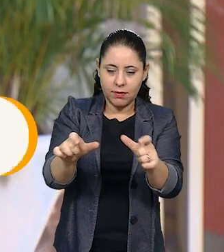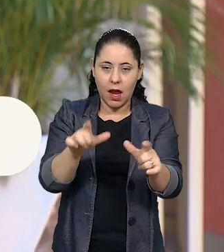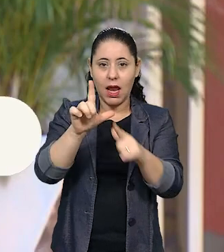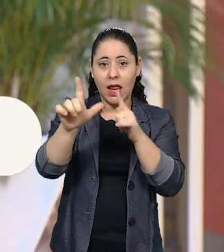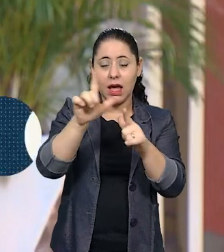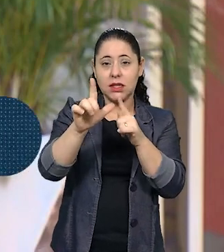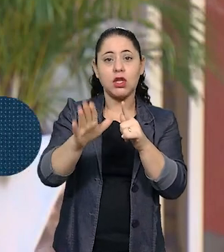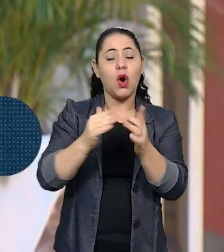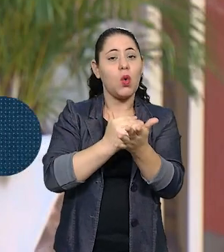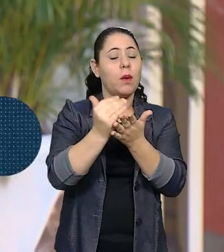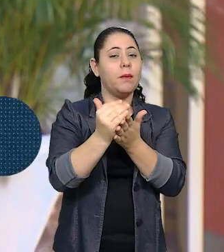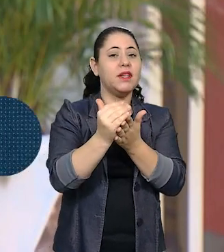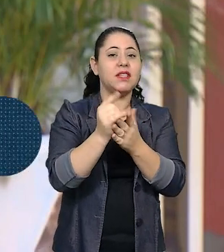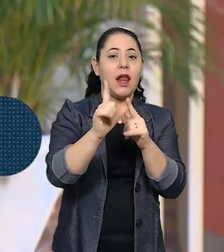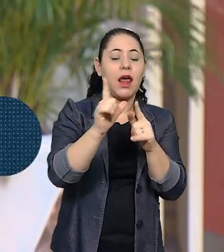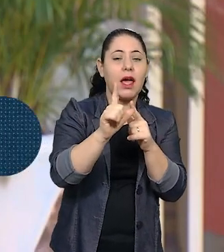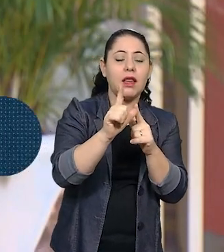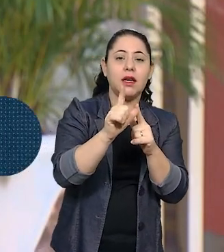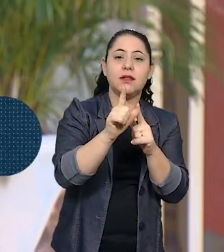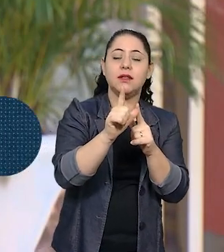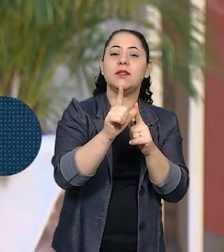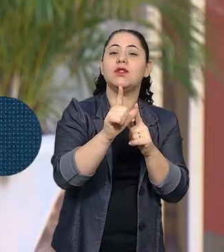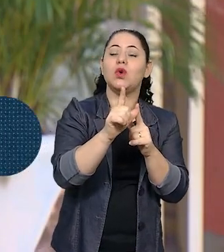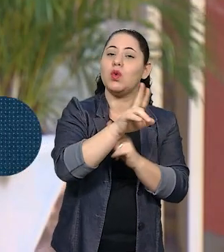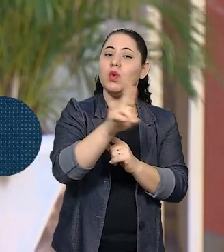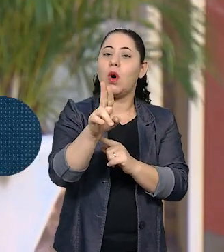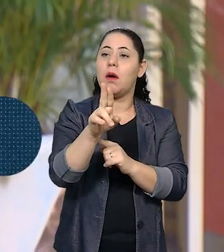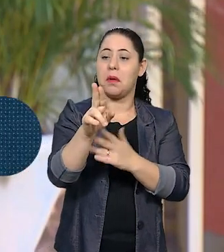a mãe sente diferença na evolução dela. Eu